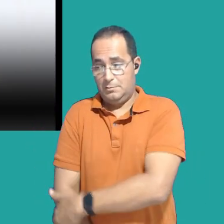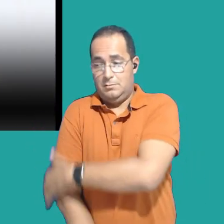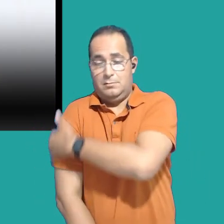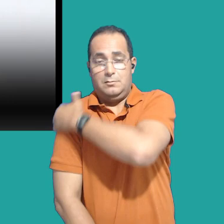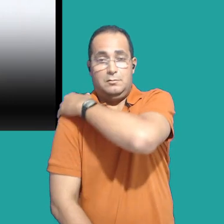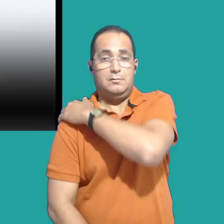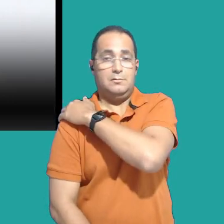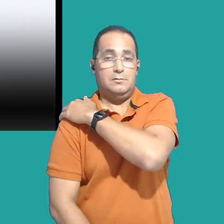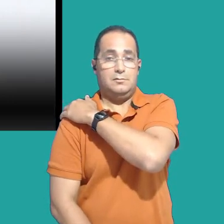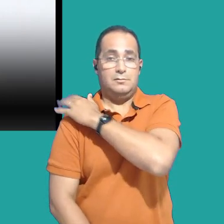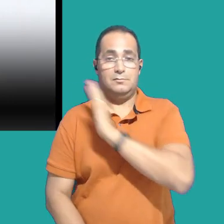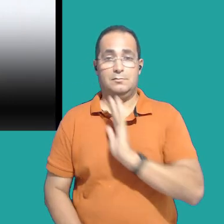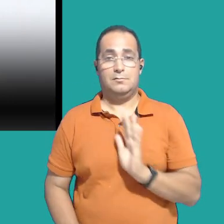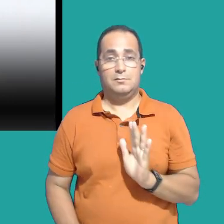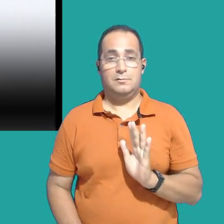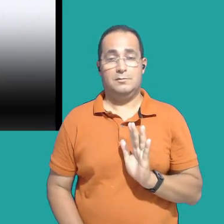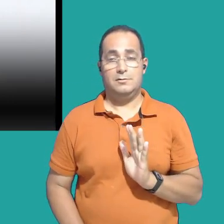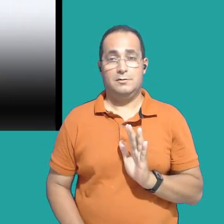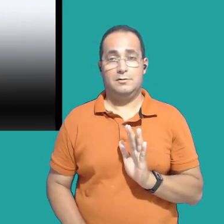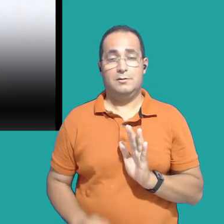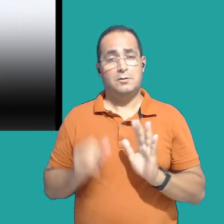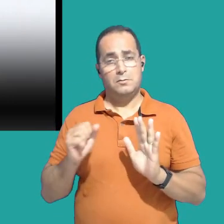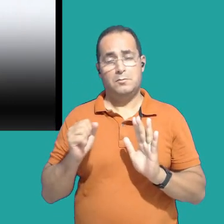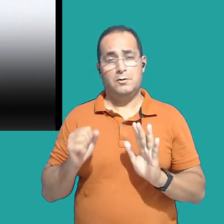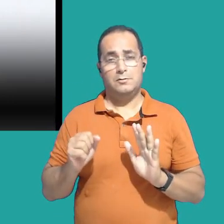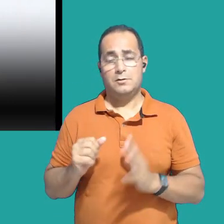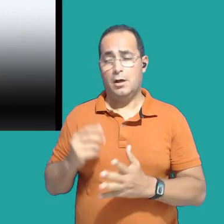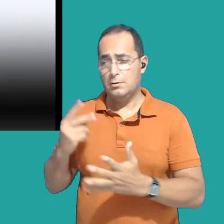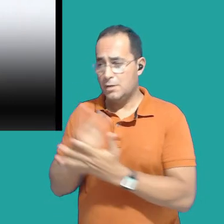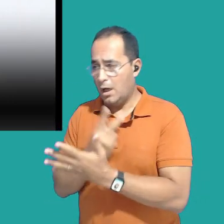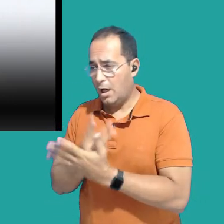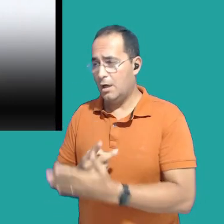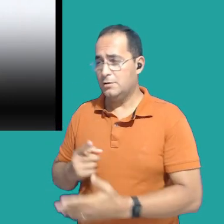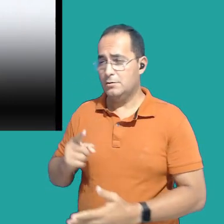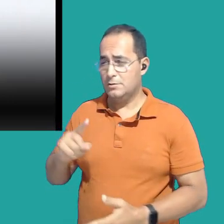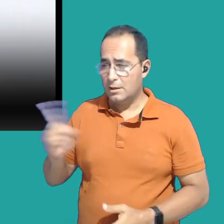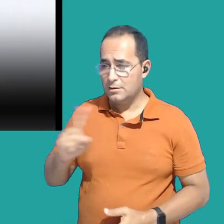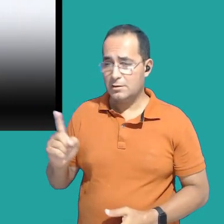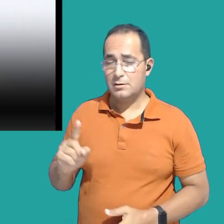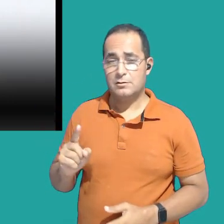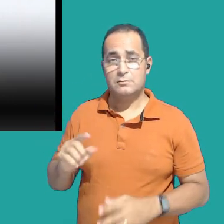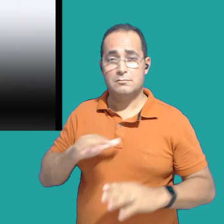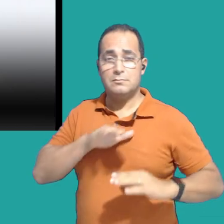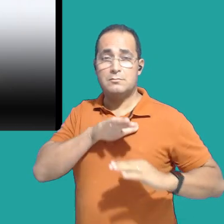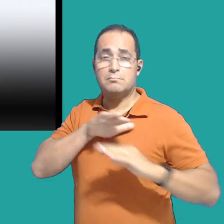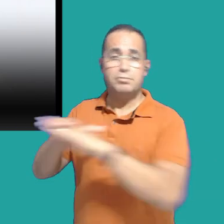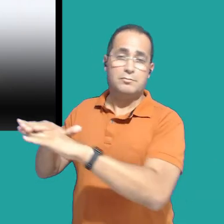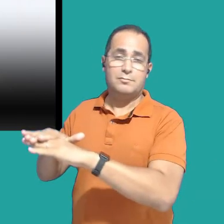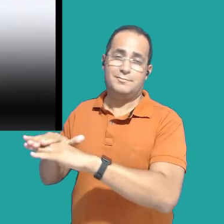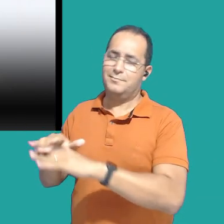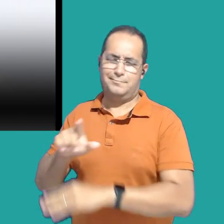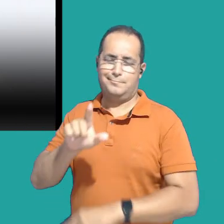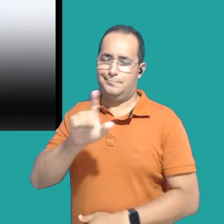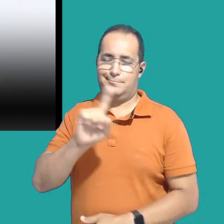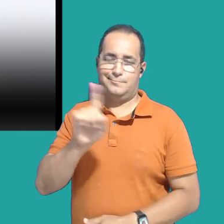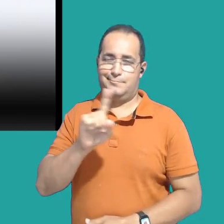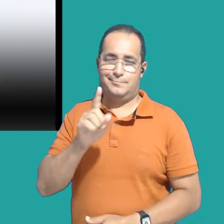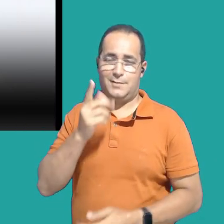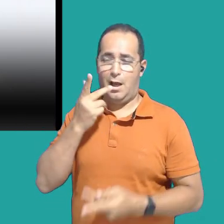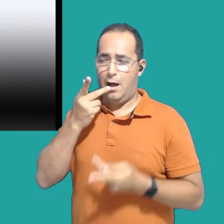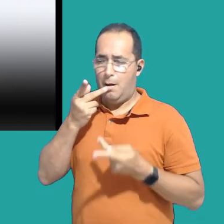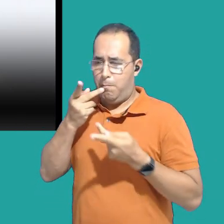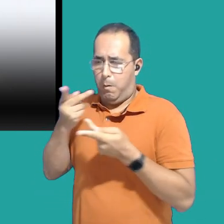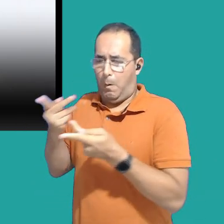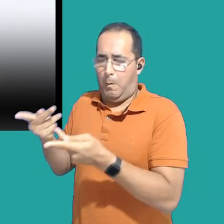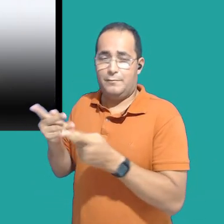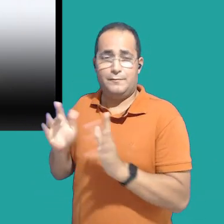aí depende, né, da pessoa. Mas olha Uhum. só, eu poderia dizer, não, tá errado, não é assim, não vou dar um esporro na pessoa.